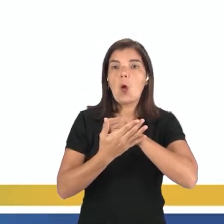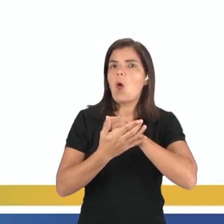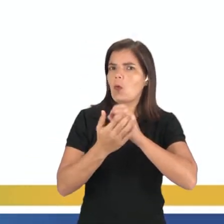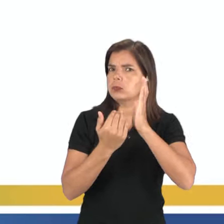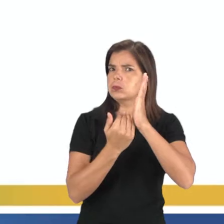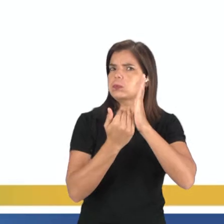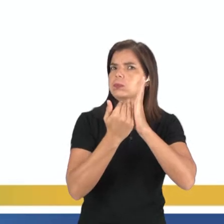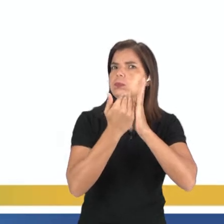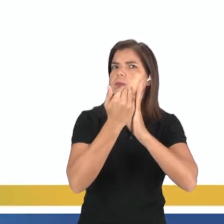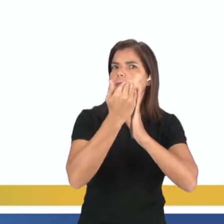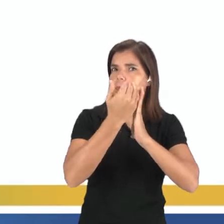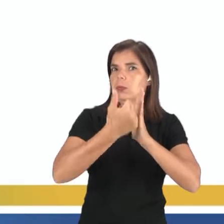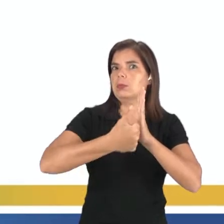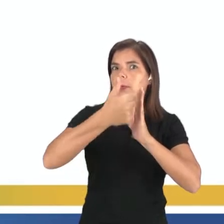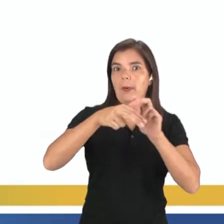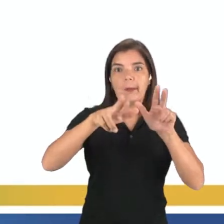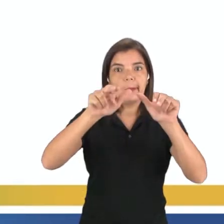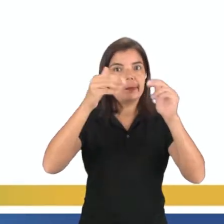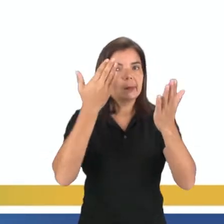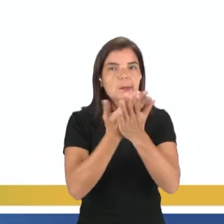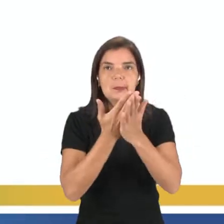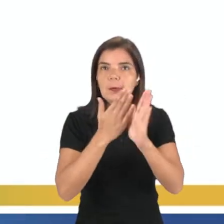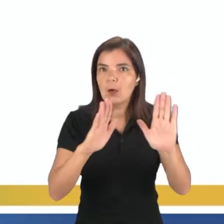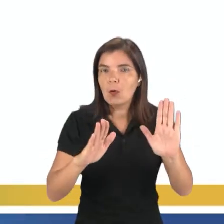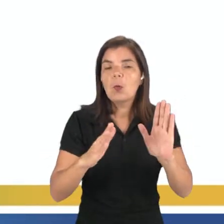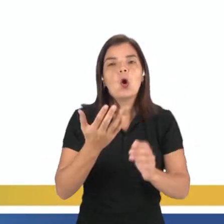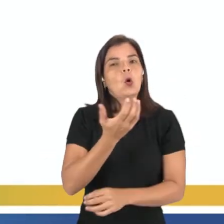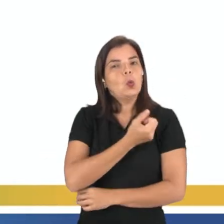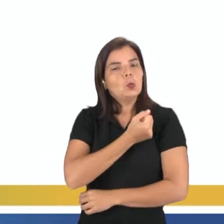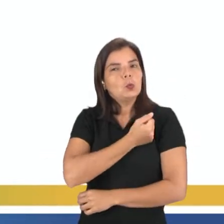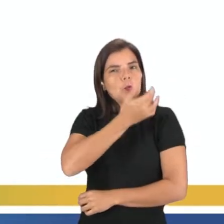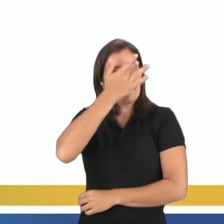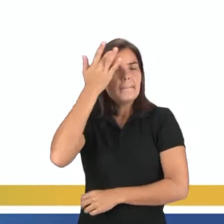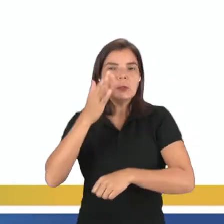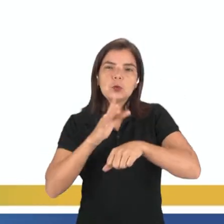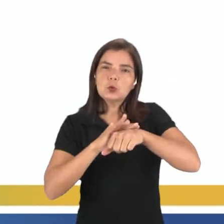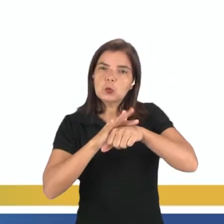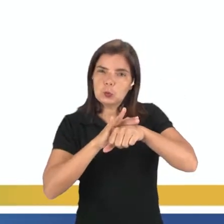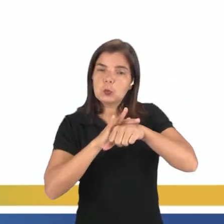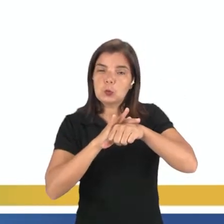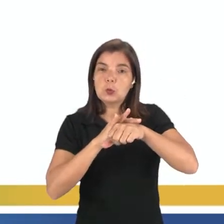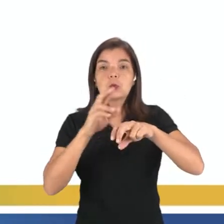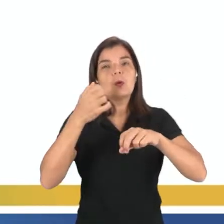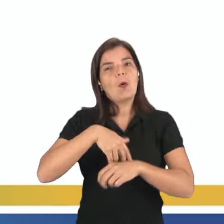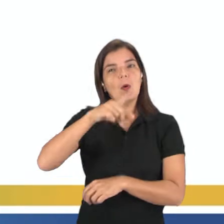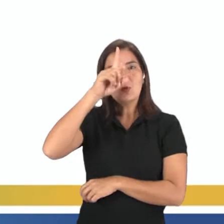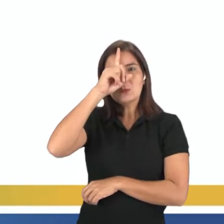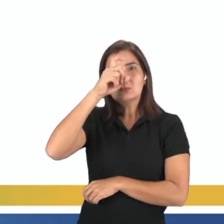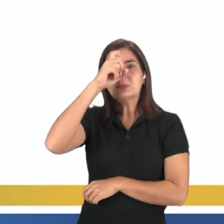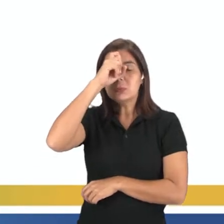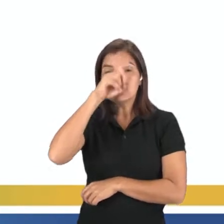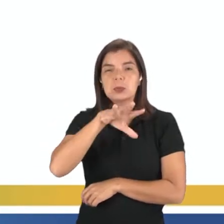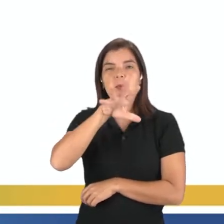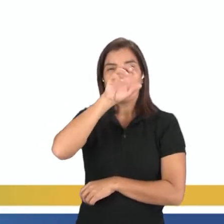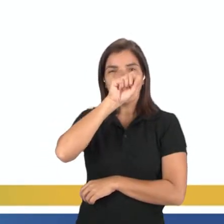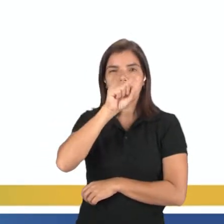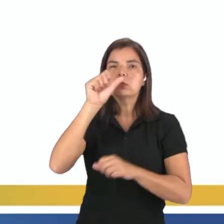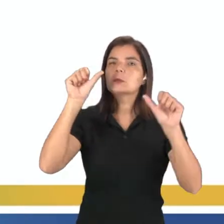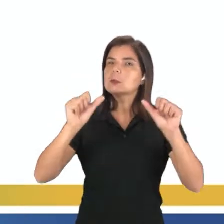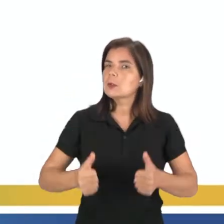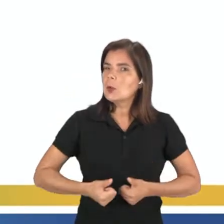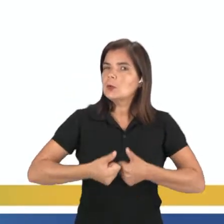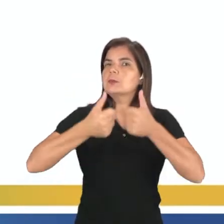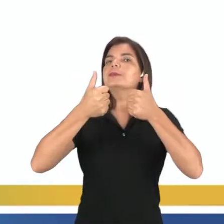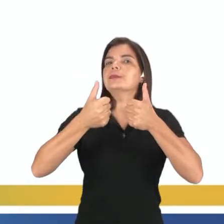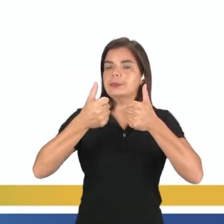repiques de uma primeira onda que nunca acabou, o número de pacientes internados com doenças respiratórias graves cresce